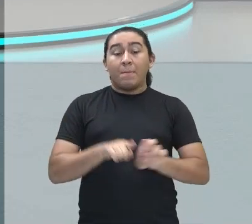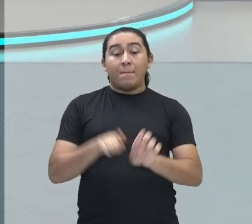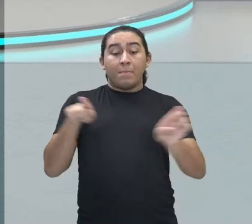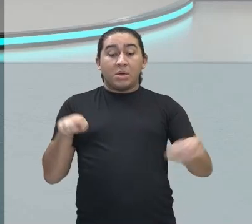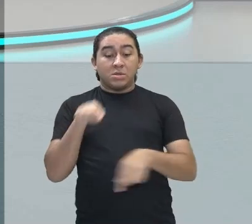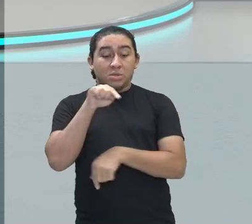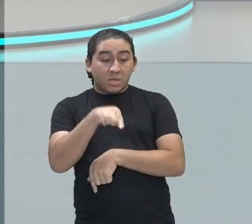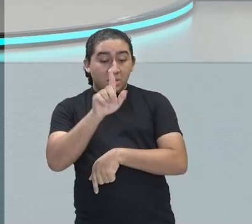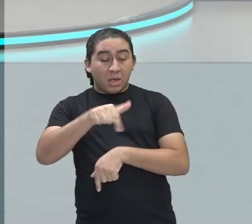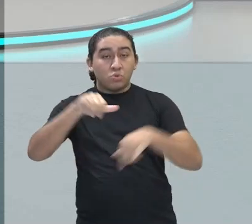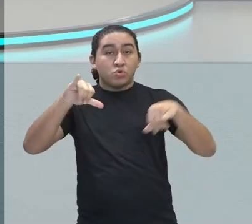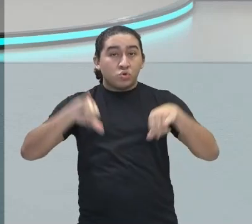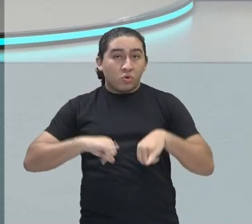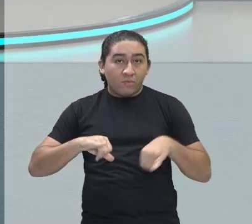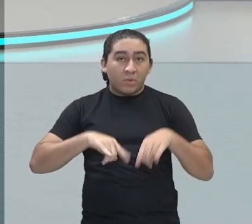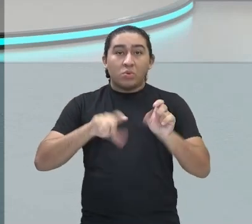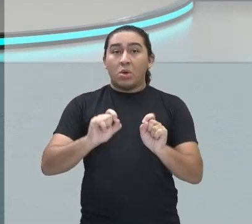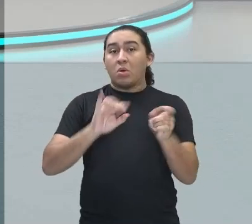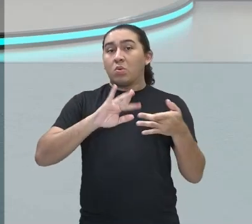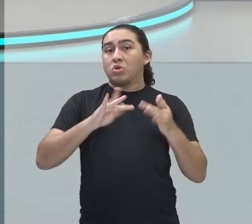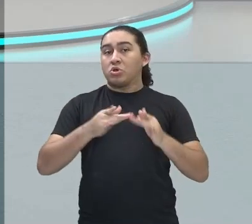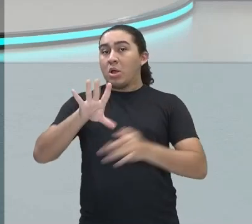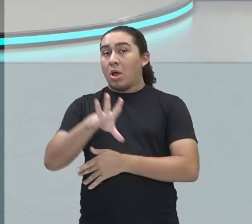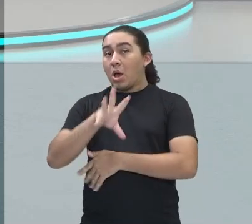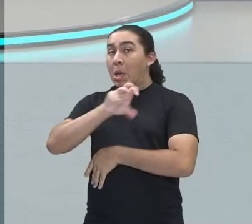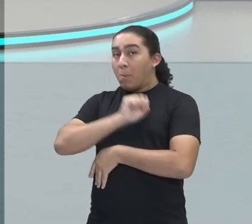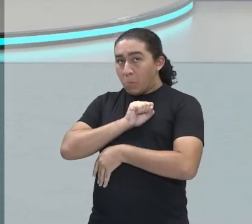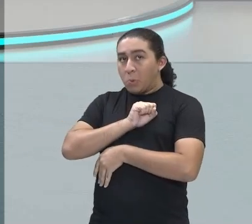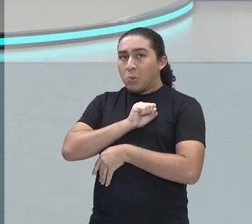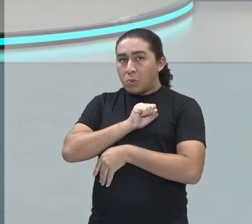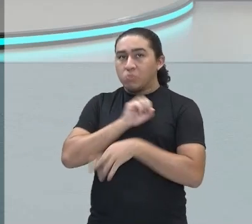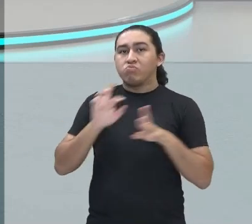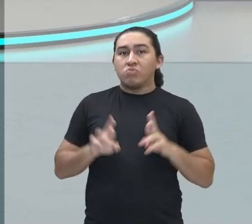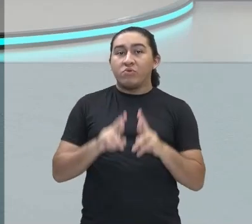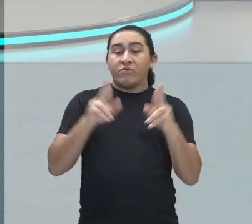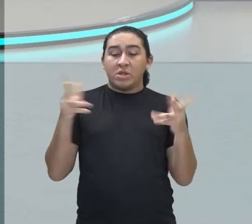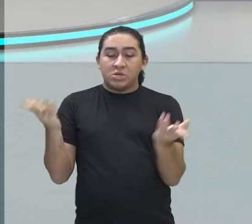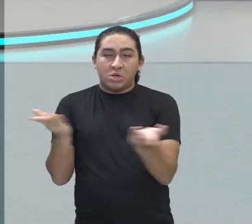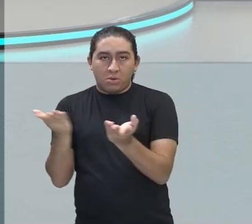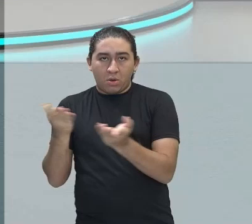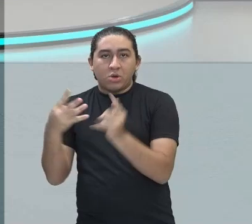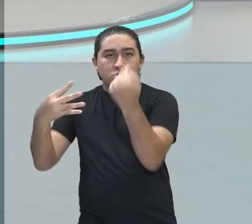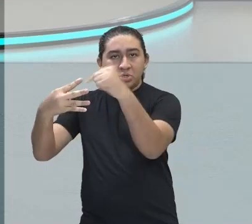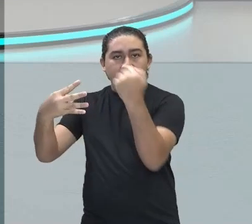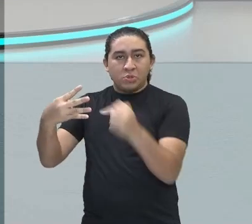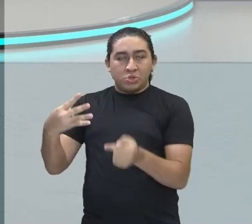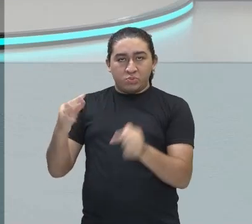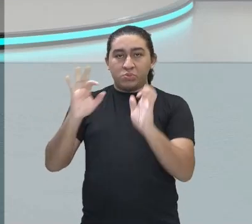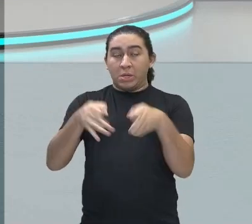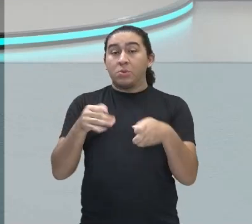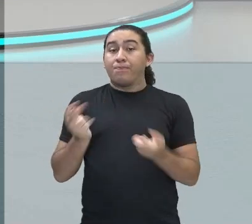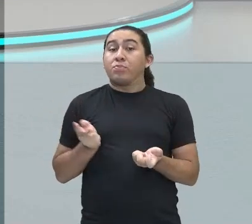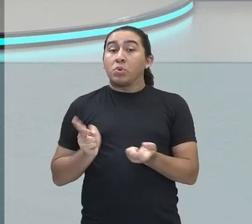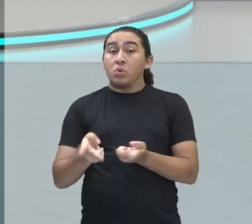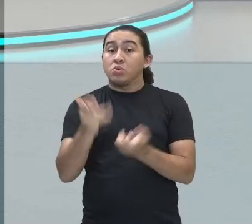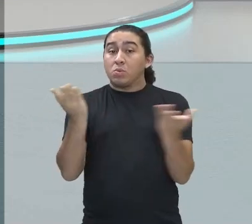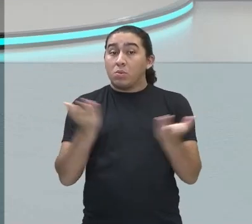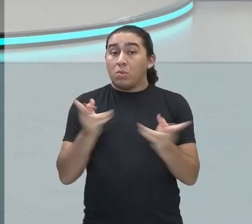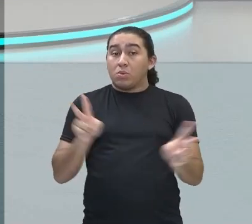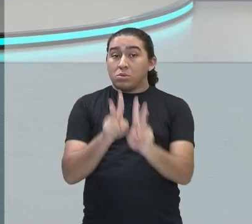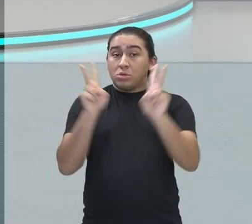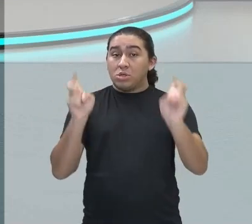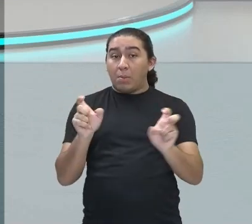o sofrimento amoroso, diferente de agora do simbolismo. Vamos continuar e vamos ver